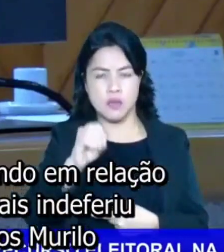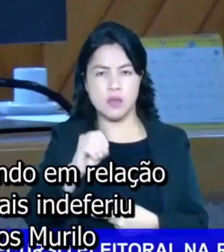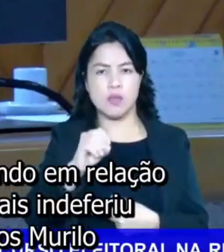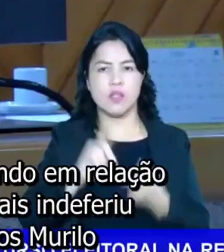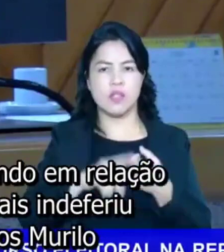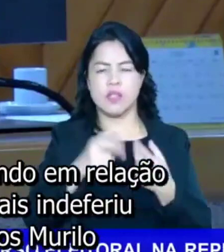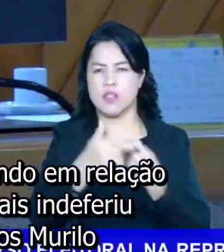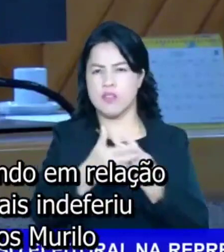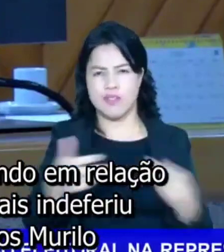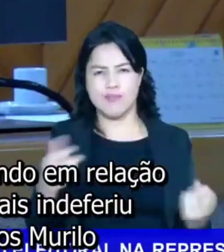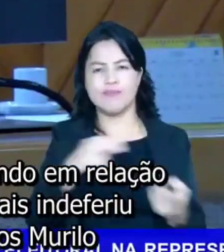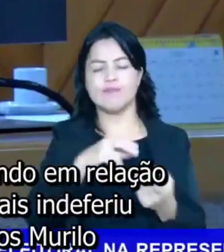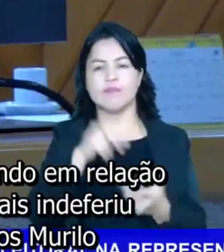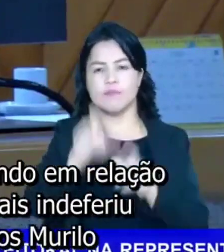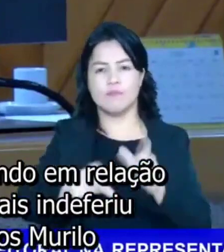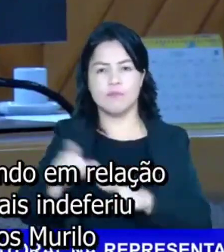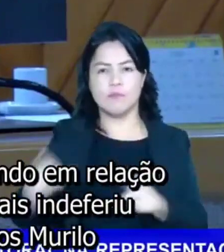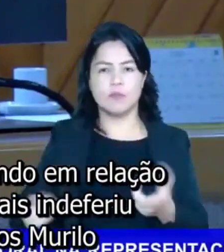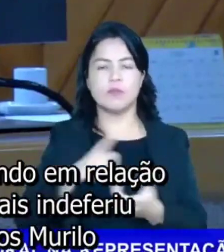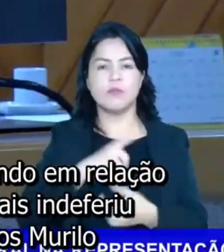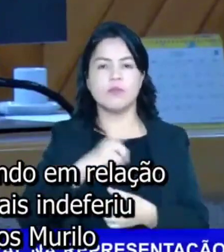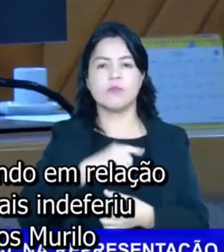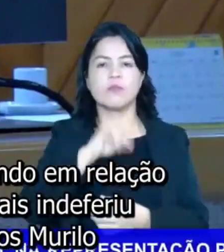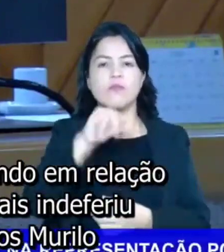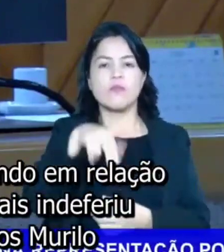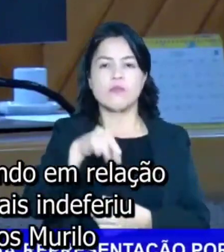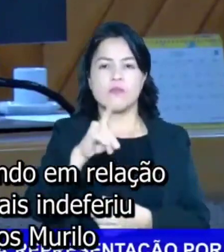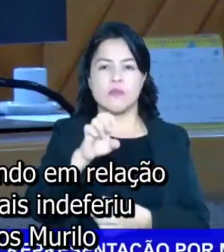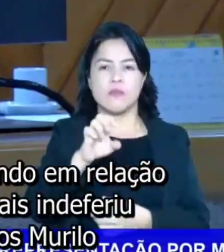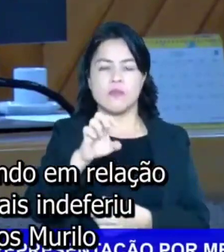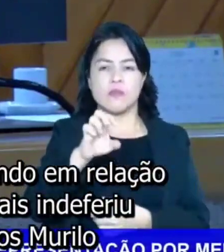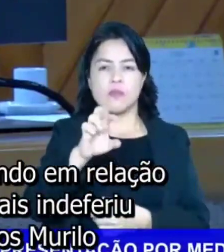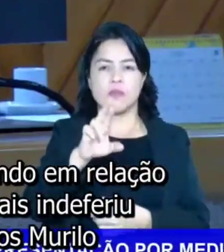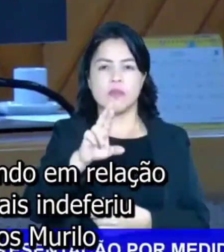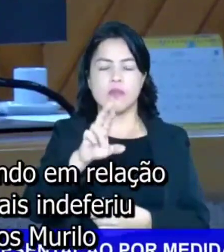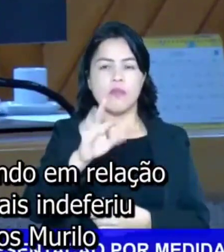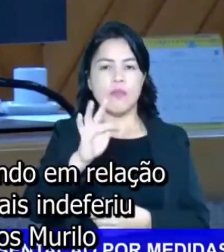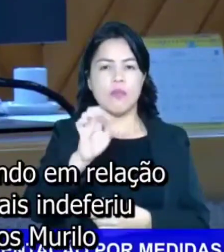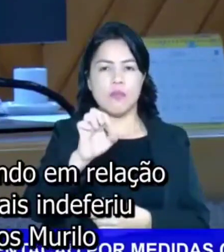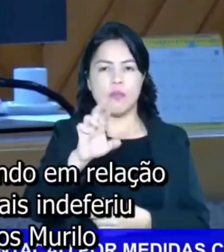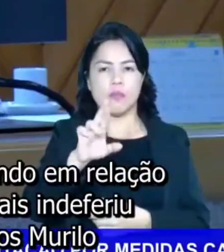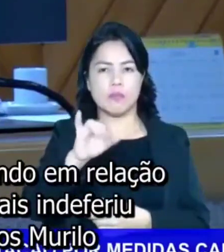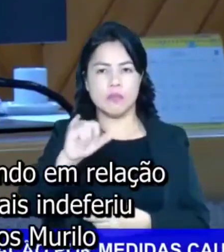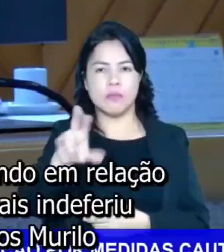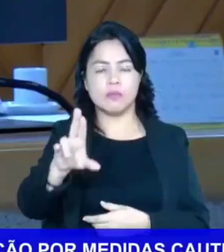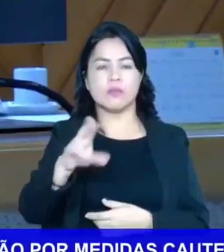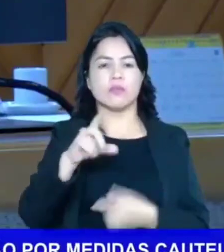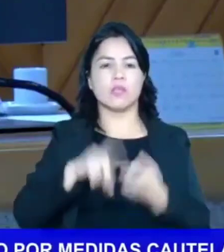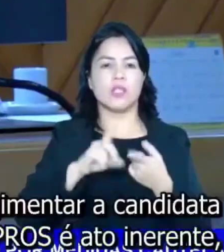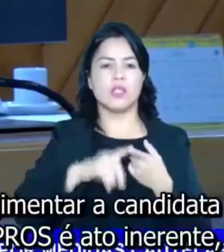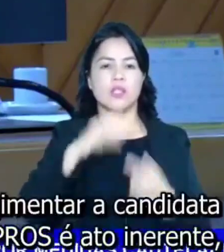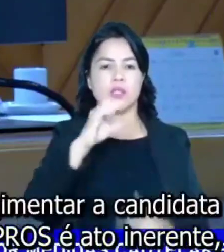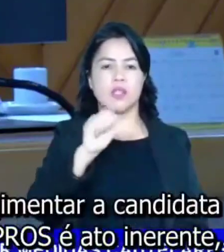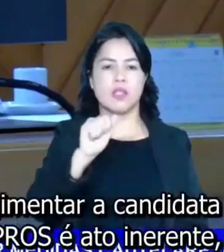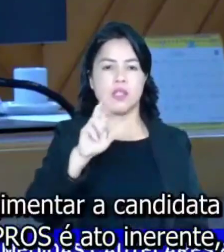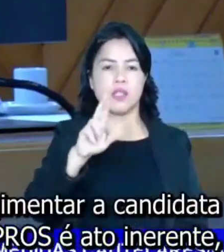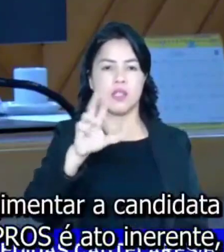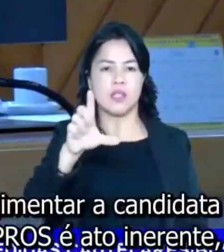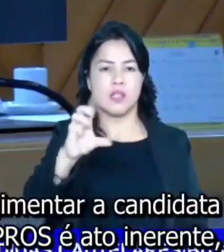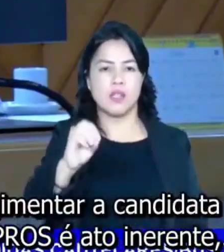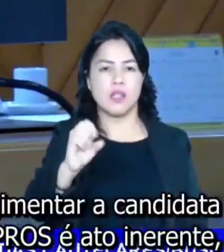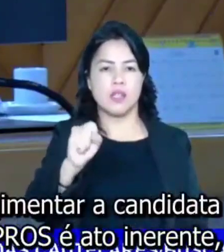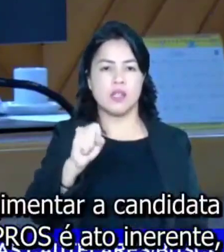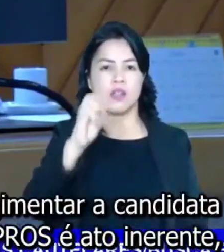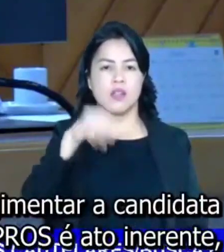e os demais, e indeferiu em relação a Francisca Ferreira Favacho e Carlos Murilo. Em relação a